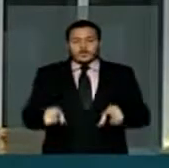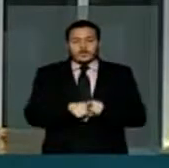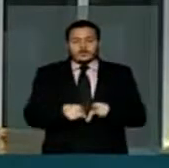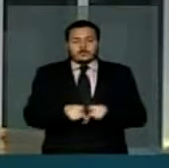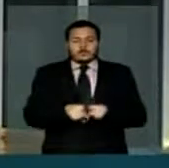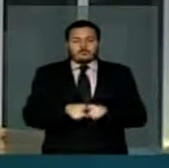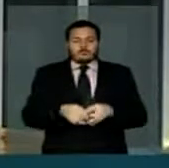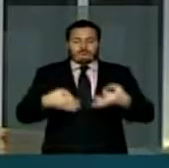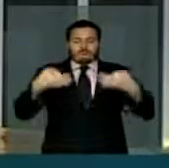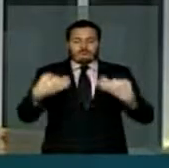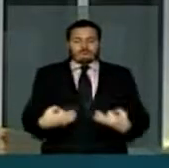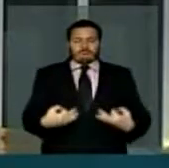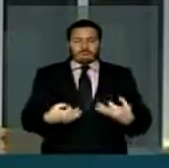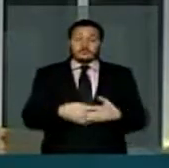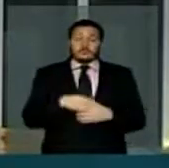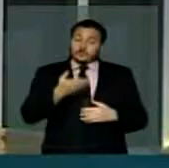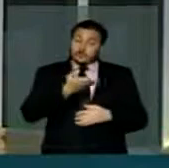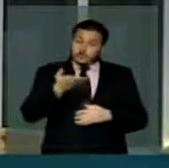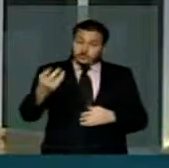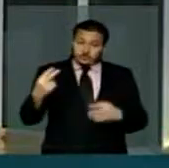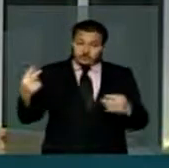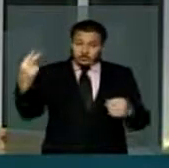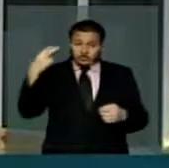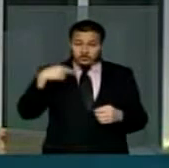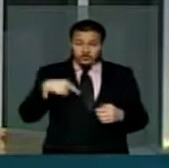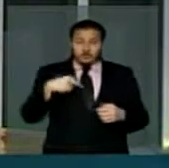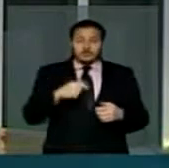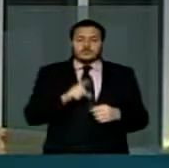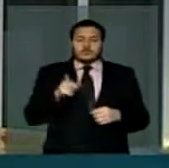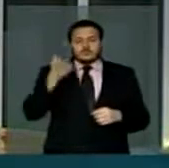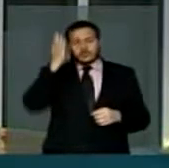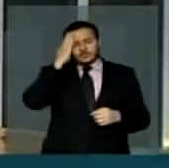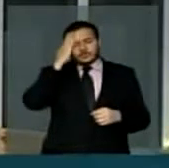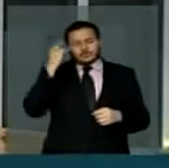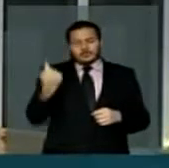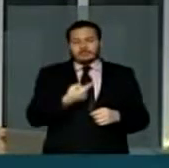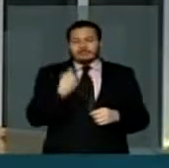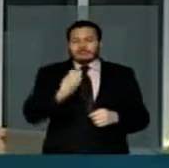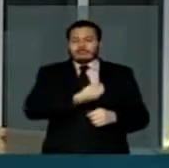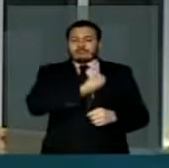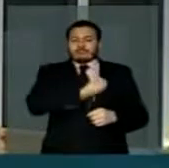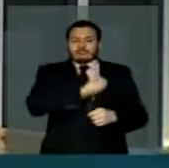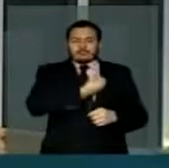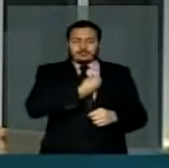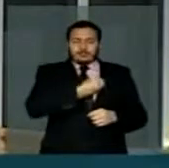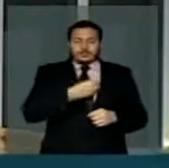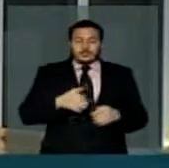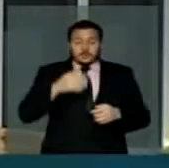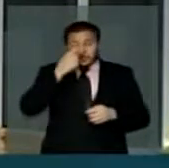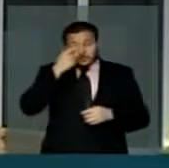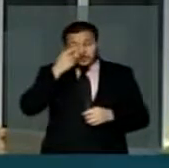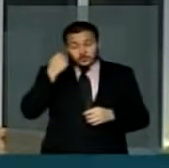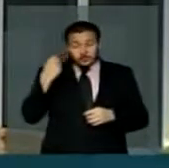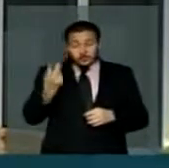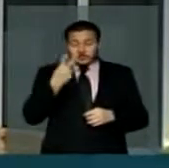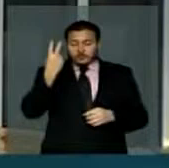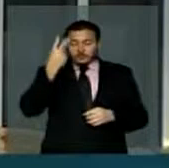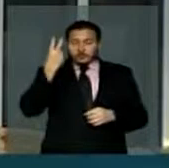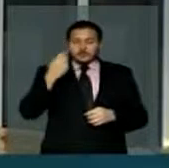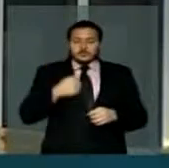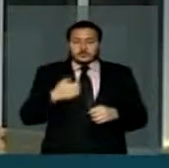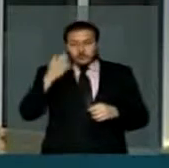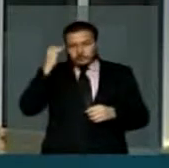honestidade. Vocês que aqui nos leem, sabem de nossas vidas, dos nossos princípios, de nossos valores, e sabe